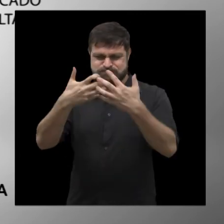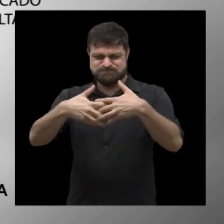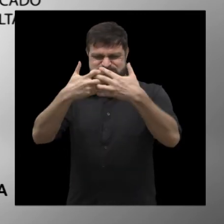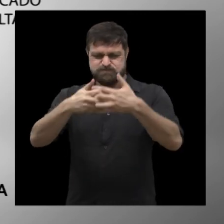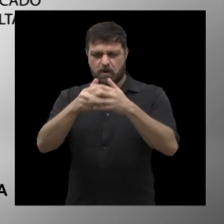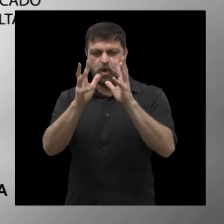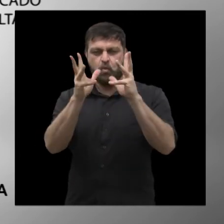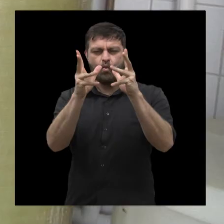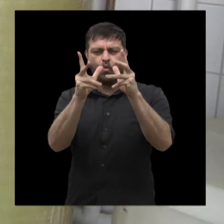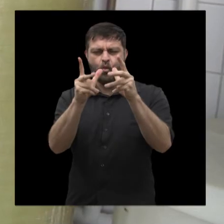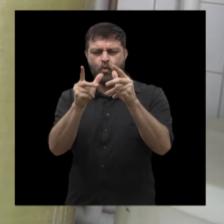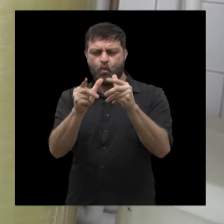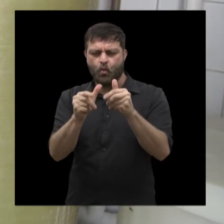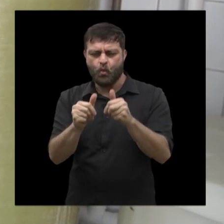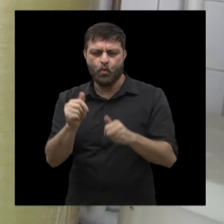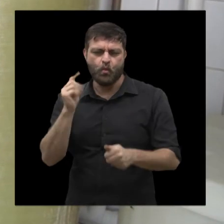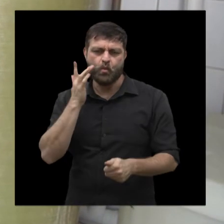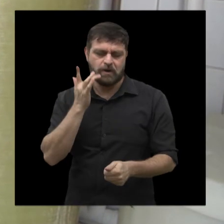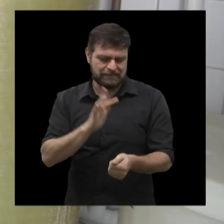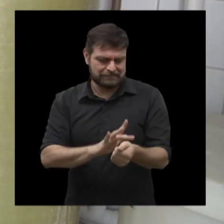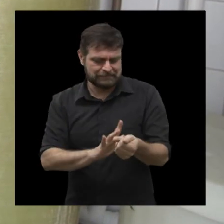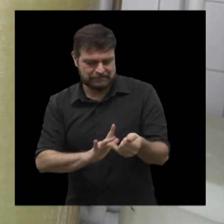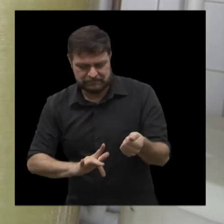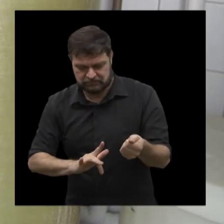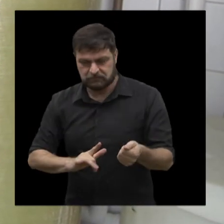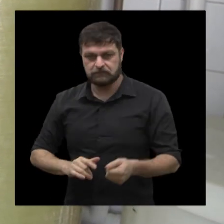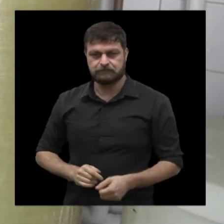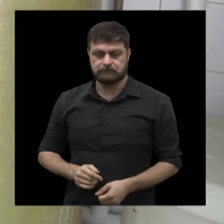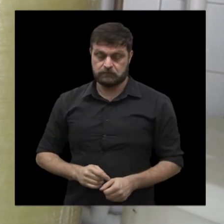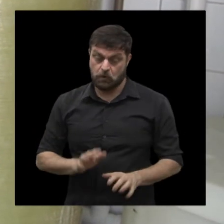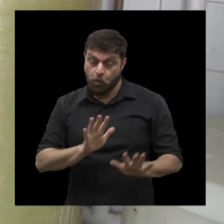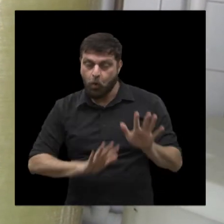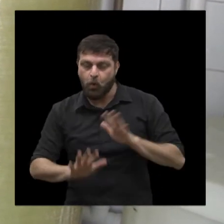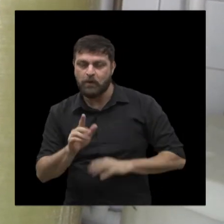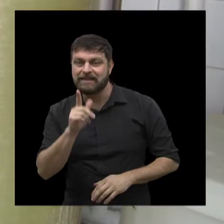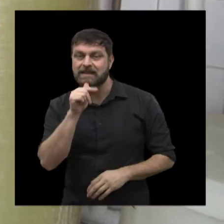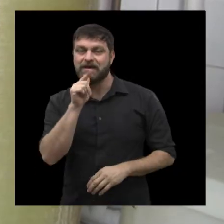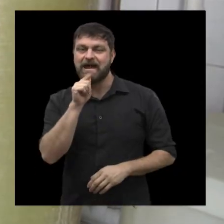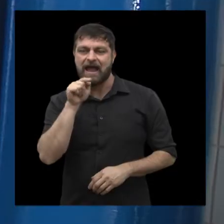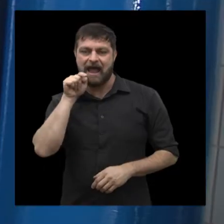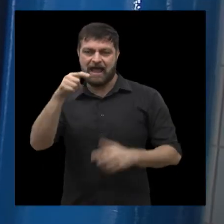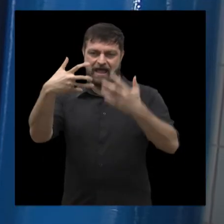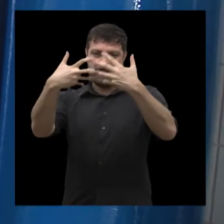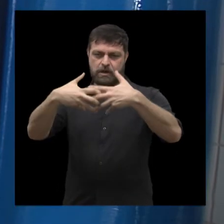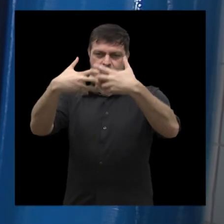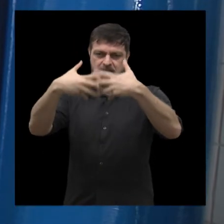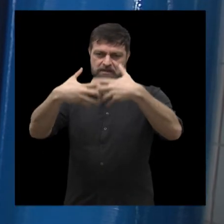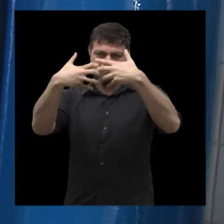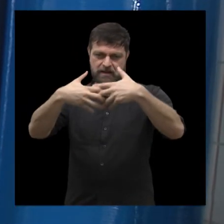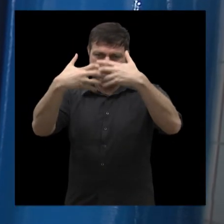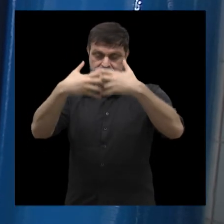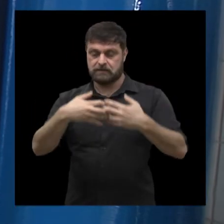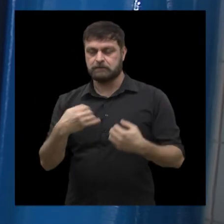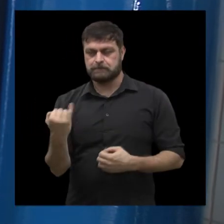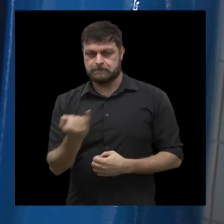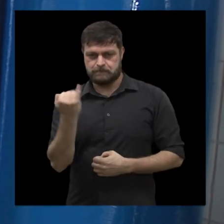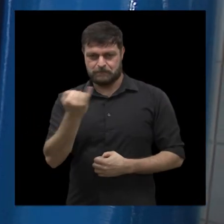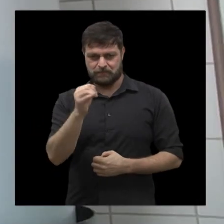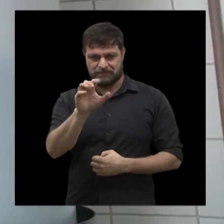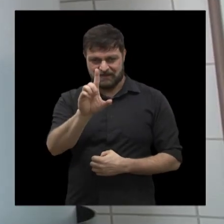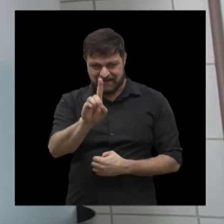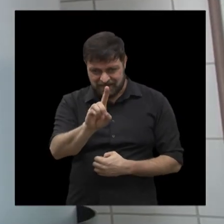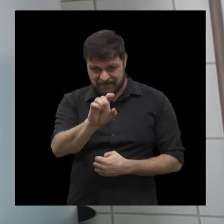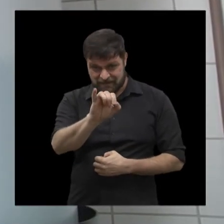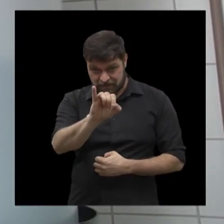60 vezes mais. Daí o cuidado com água ser fundamental, né? E aqui no serviço que a